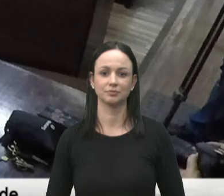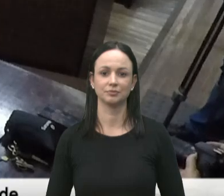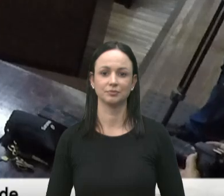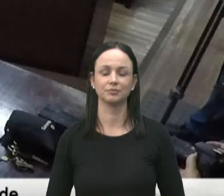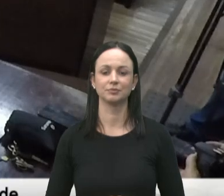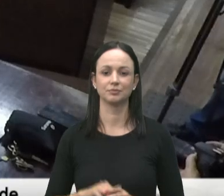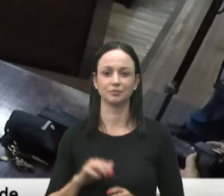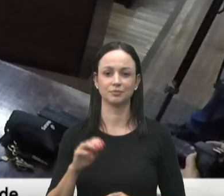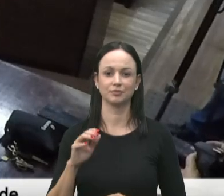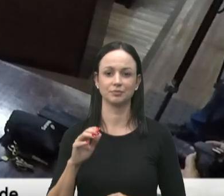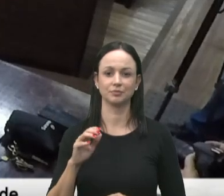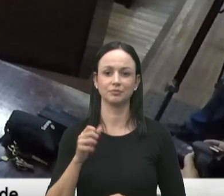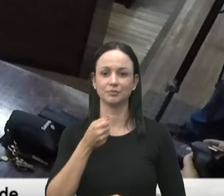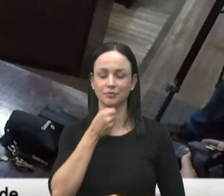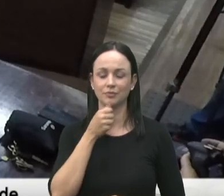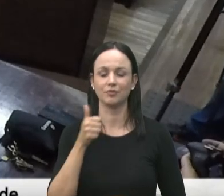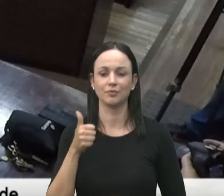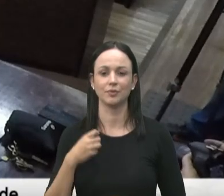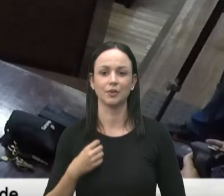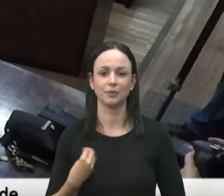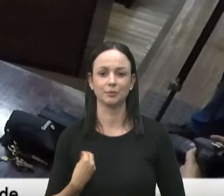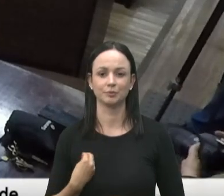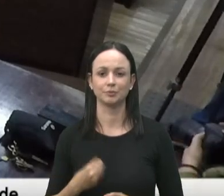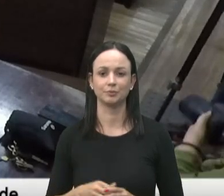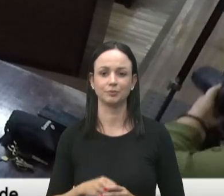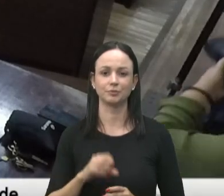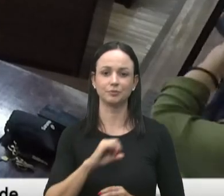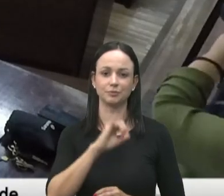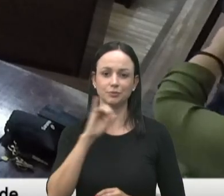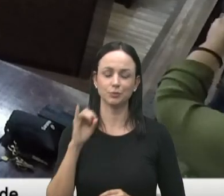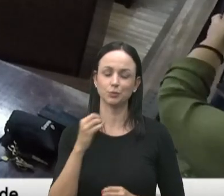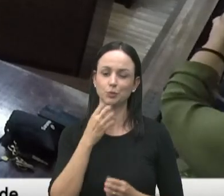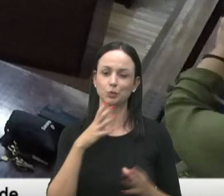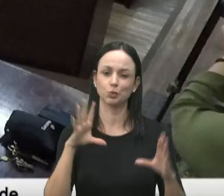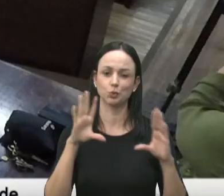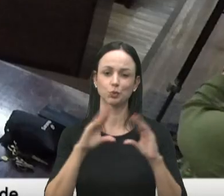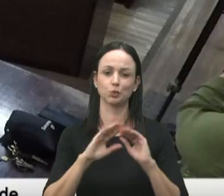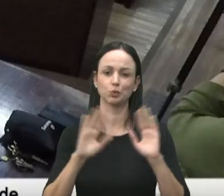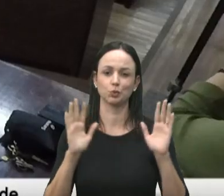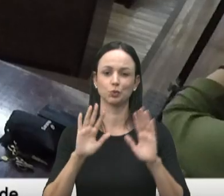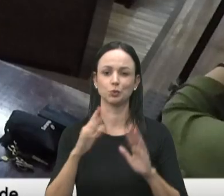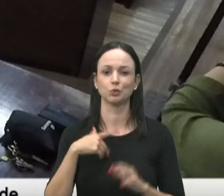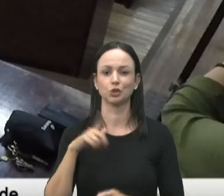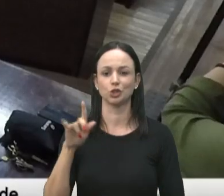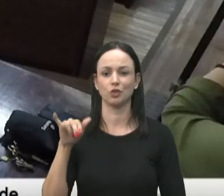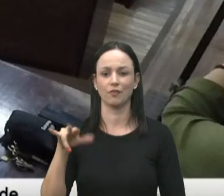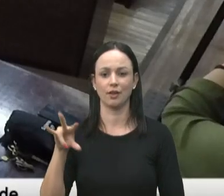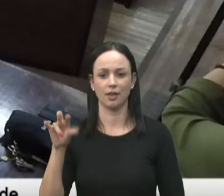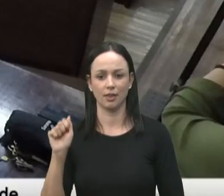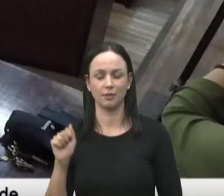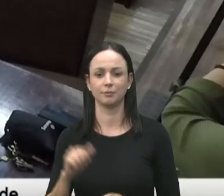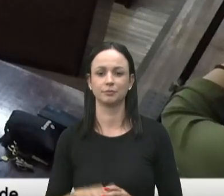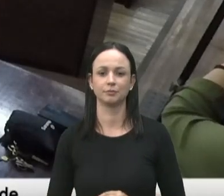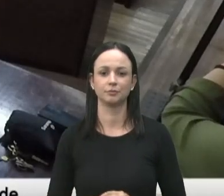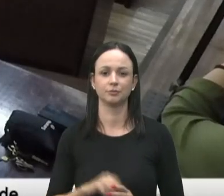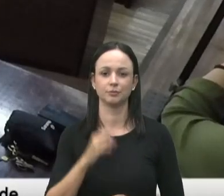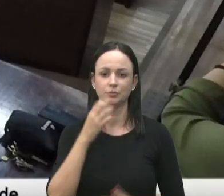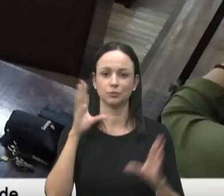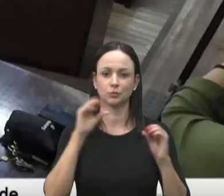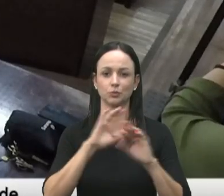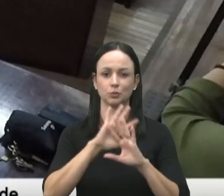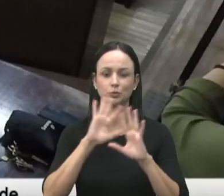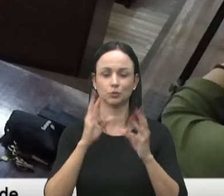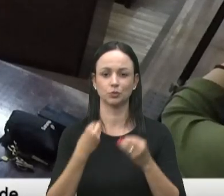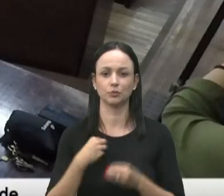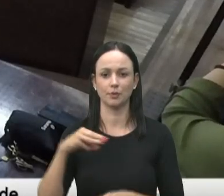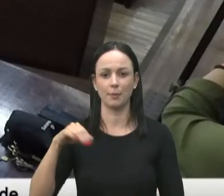Alô? Peraí, tá funcionando. Oi, boa noite a todos. Meu nome é Giovana Martos. Boa noite a todos os presentes,